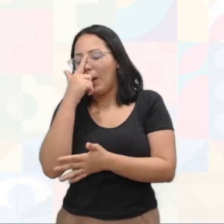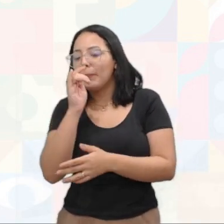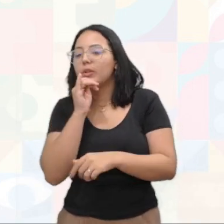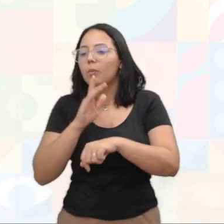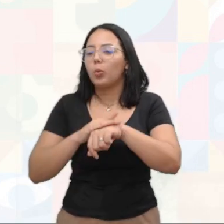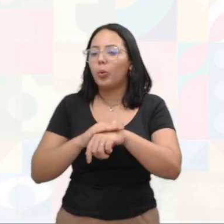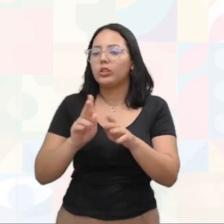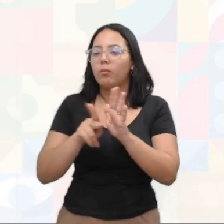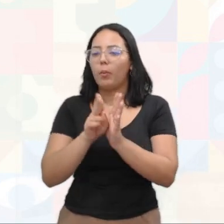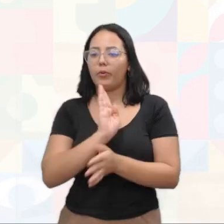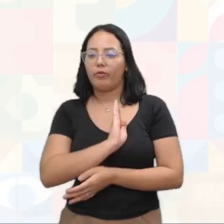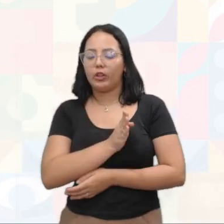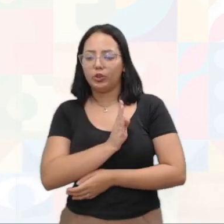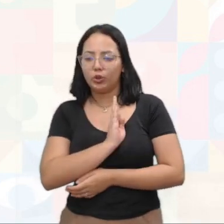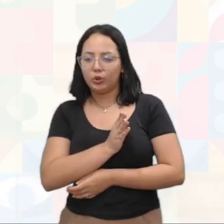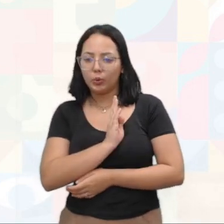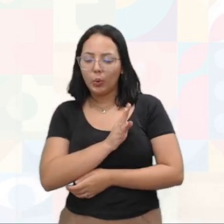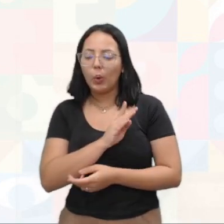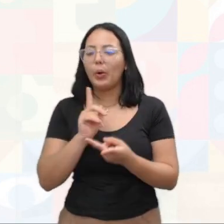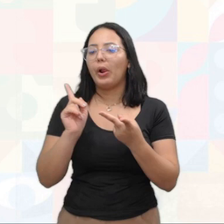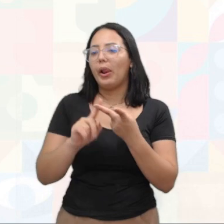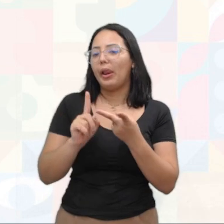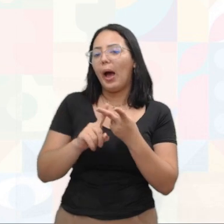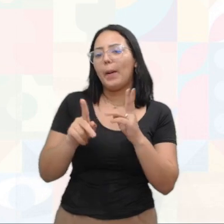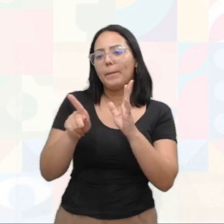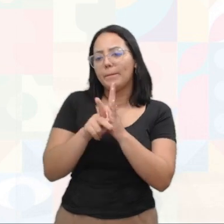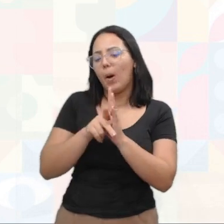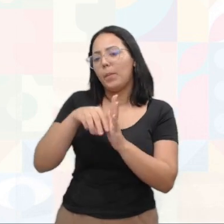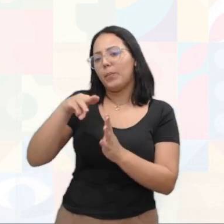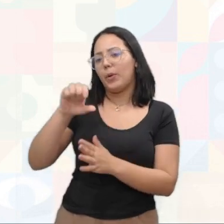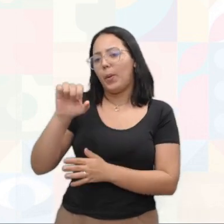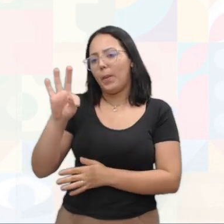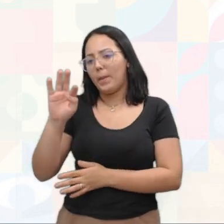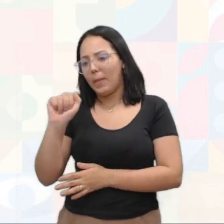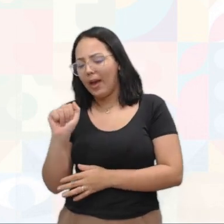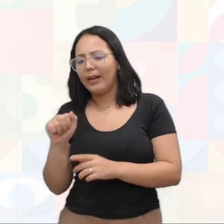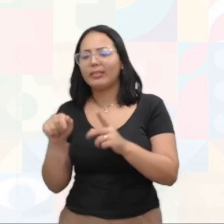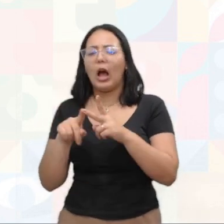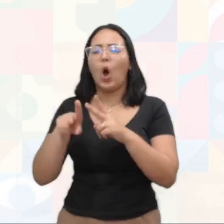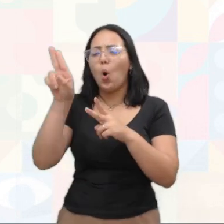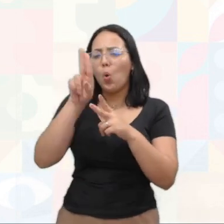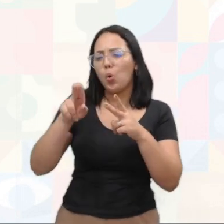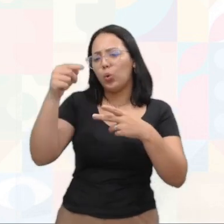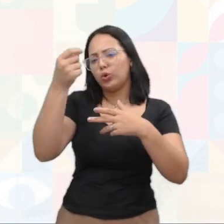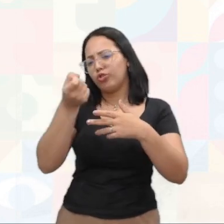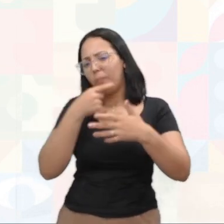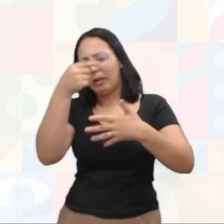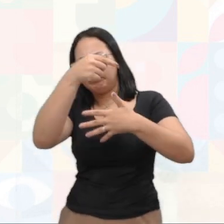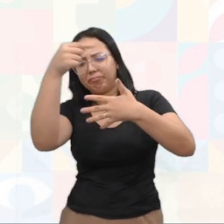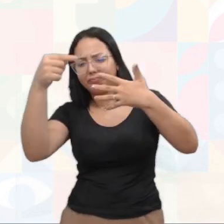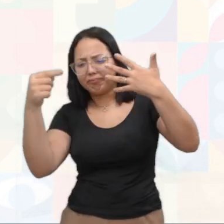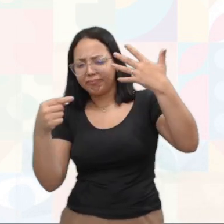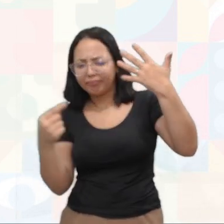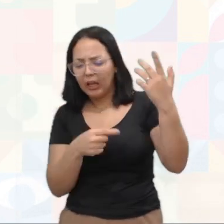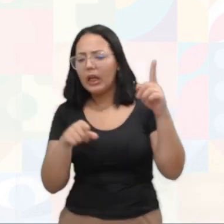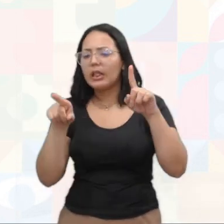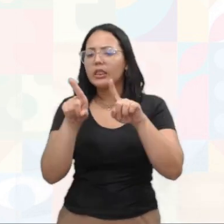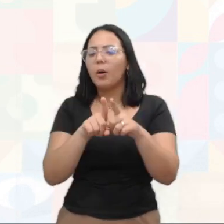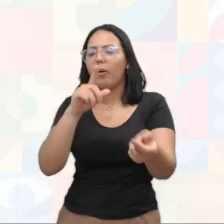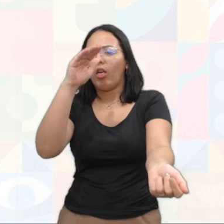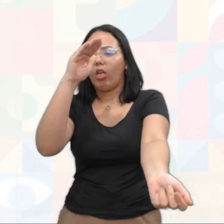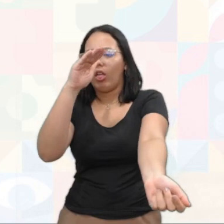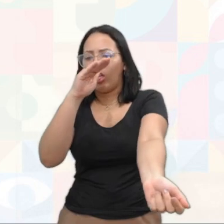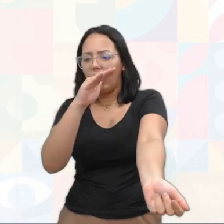doenças cardiovasculares, distúrbios metabólicos, uso de diuréticos em doses muito altas, queda repentina